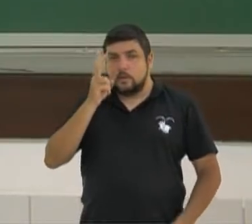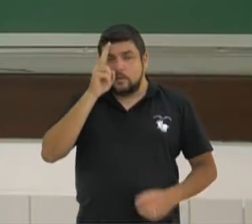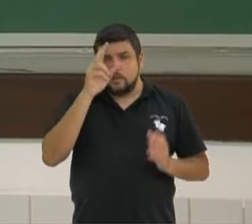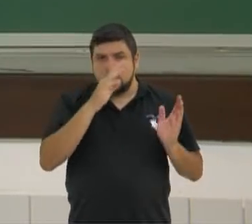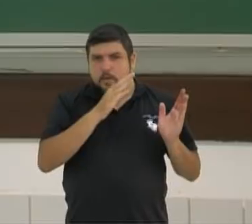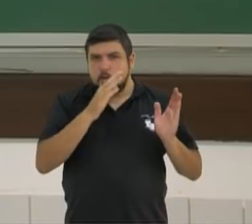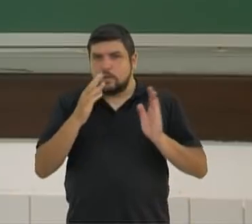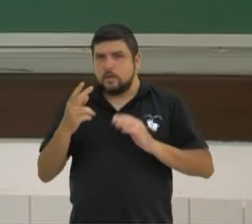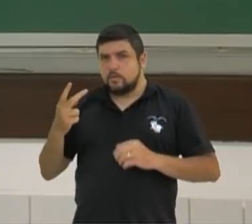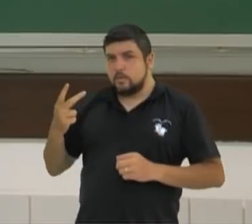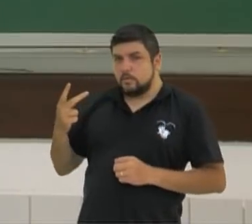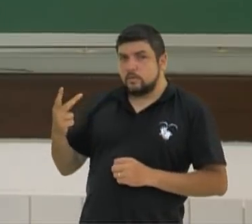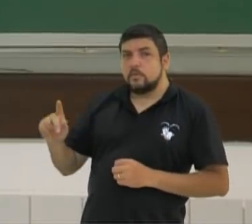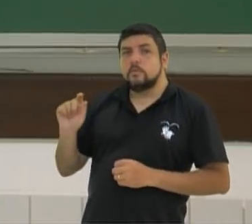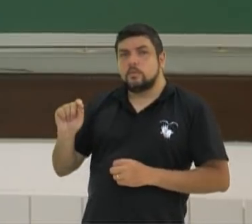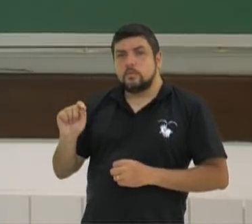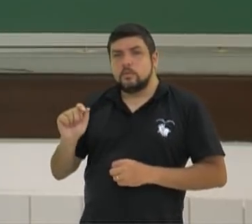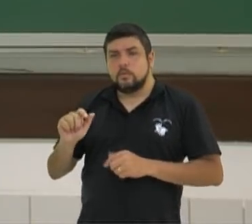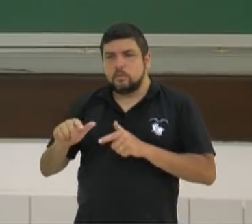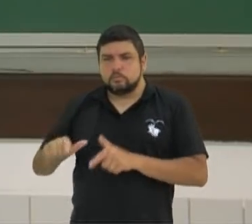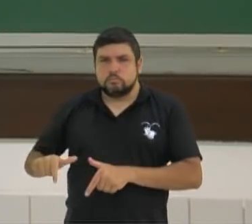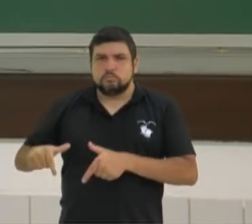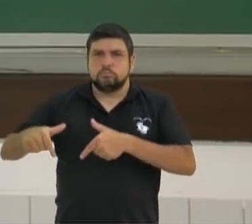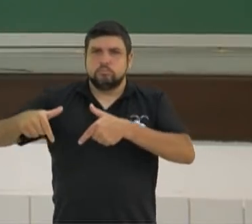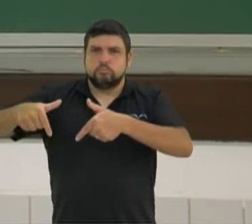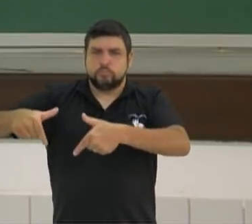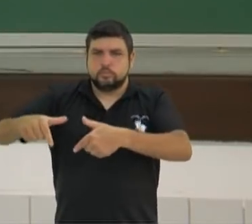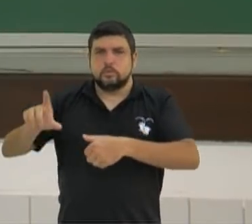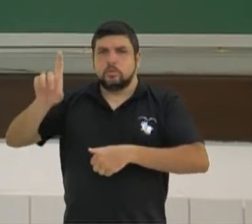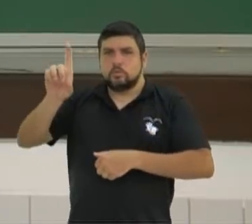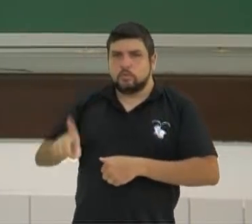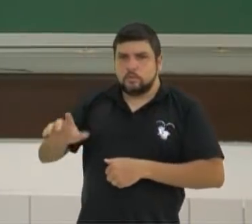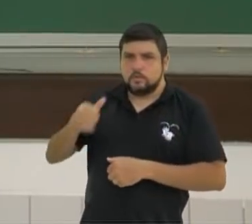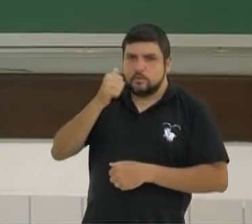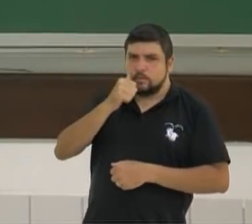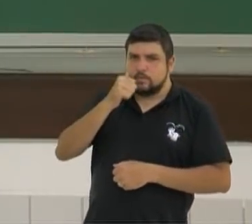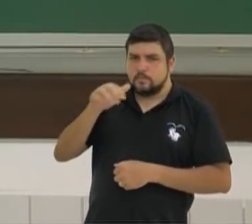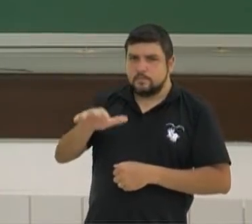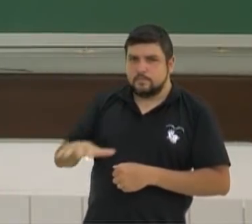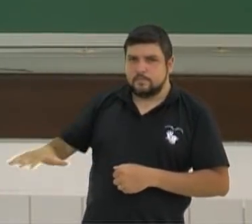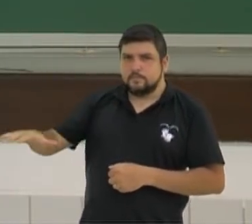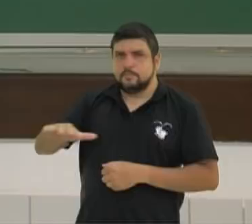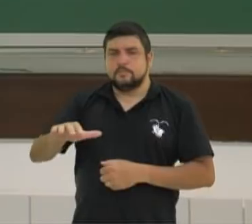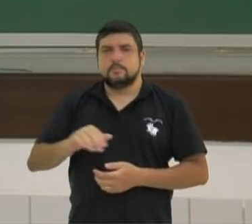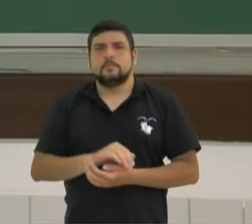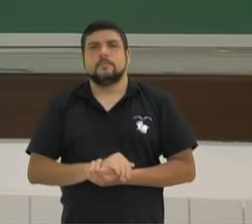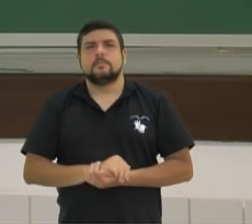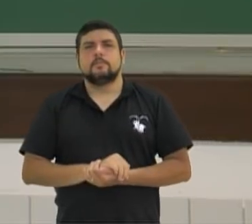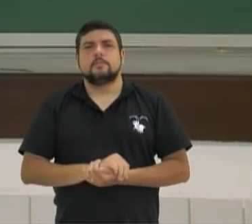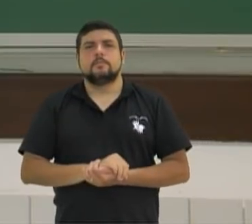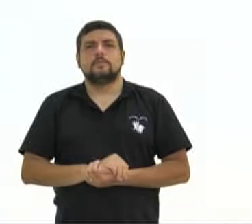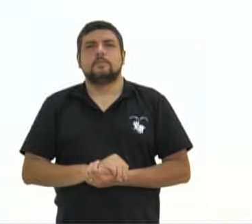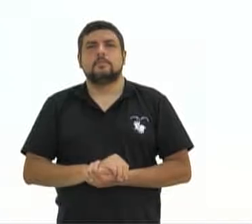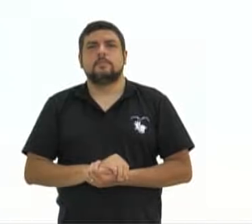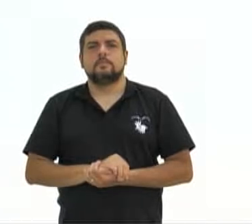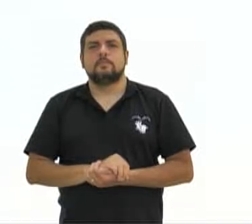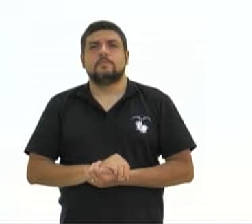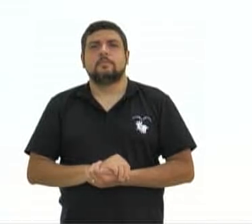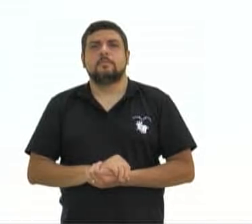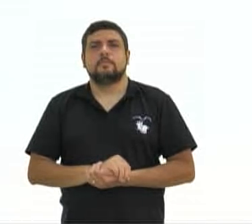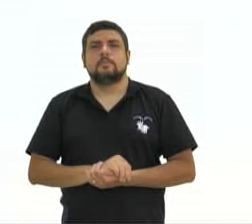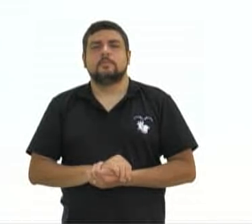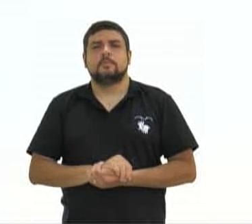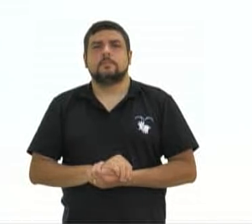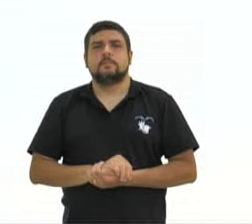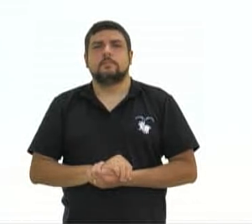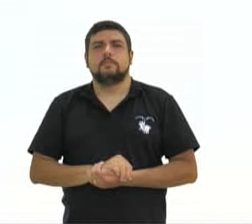Malala's book. Lembra que a teacher mostrou lá no começo da aula uma capa de um livro da Malala? Então, aqui nós temos a